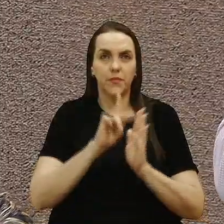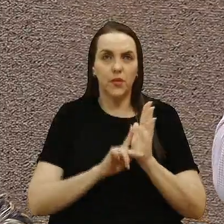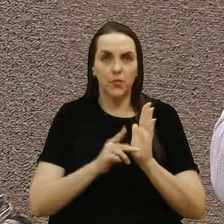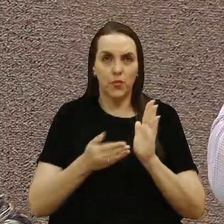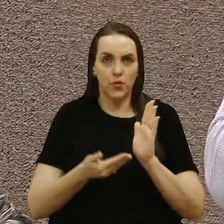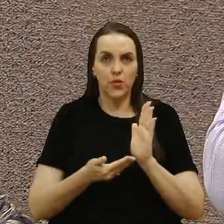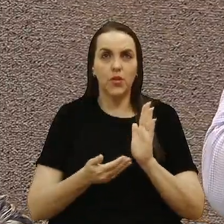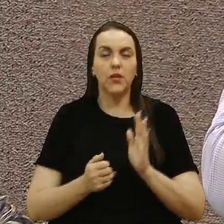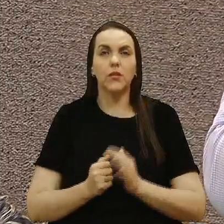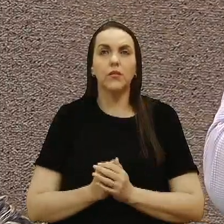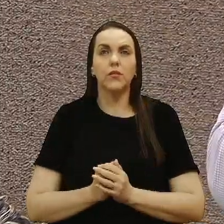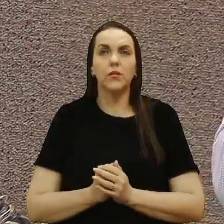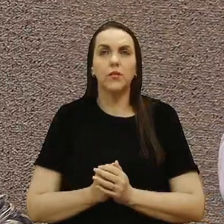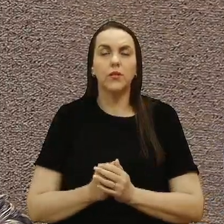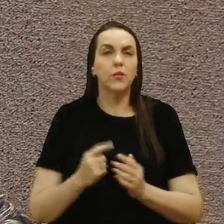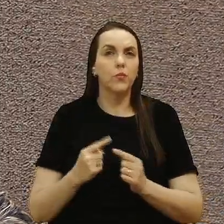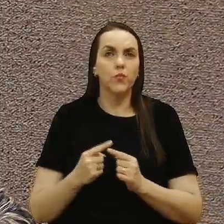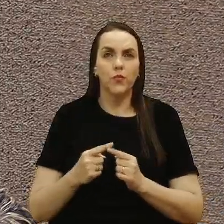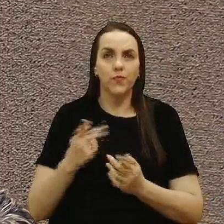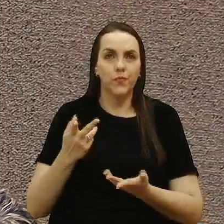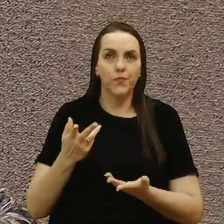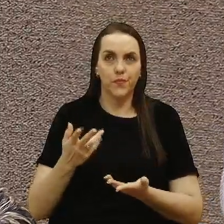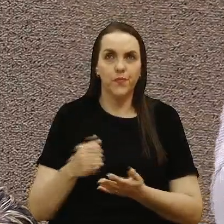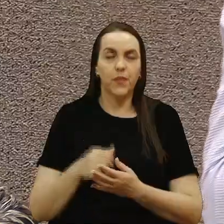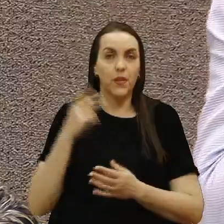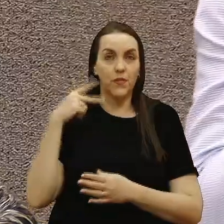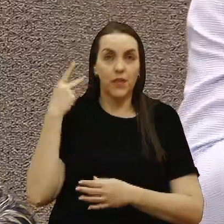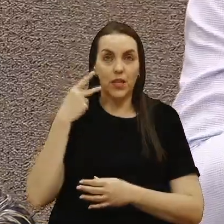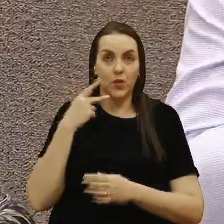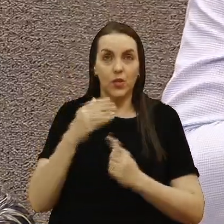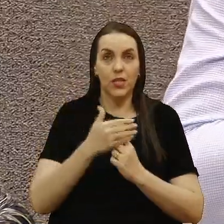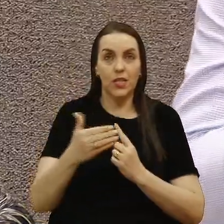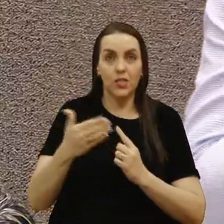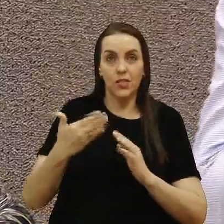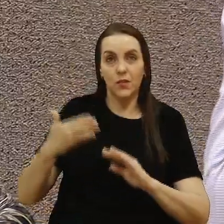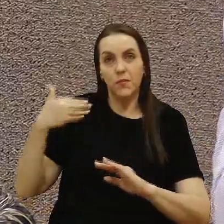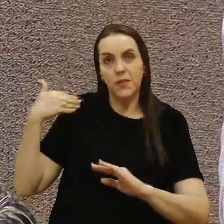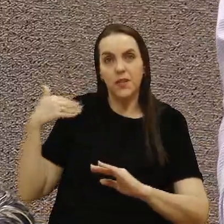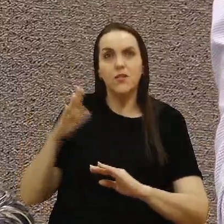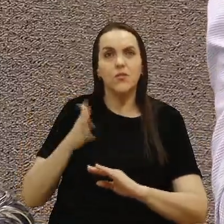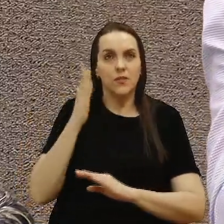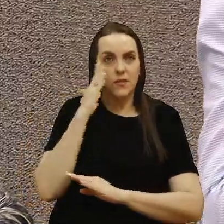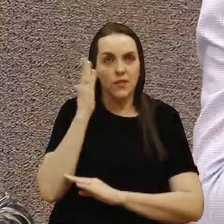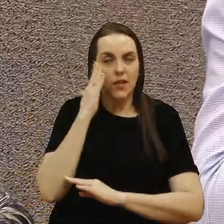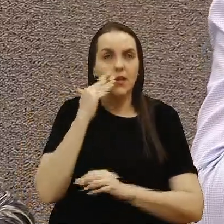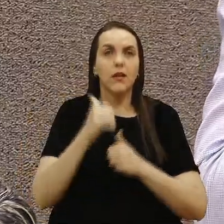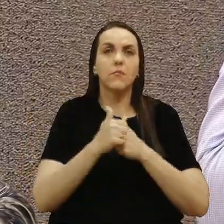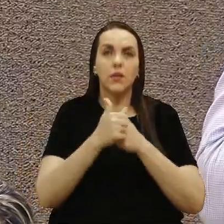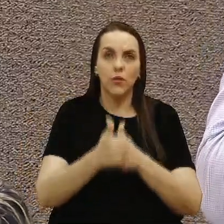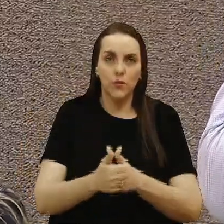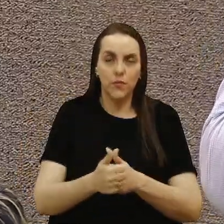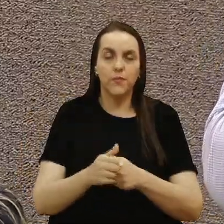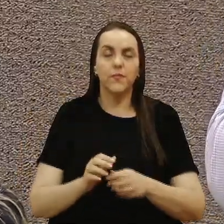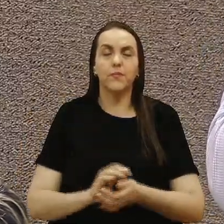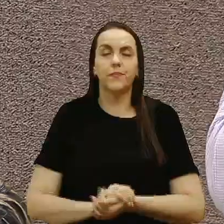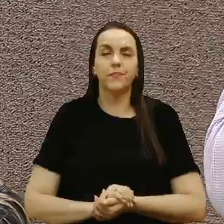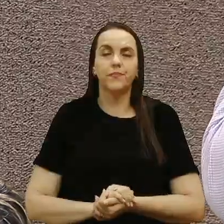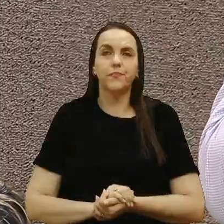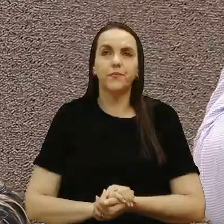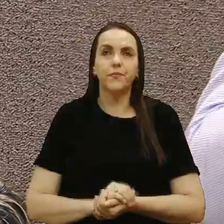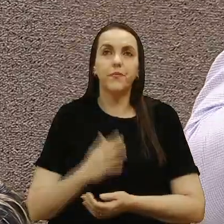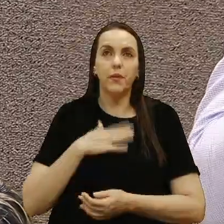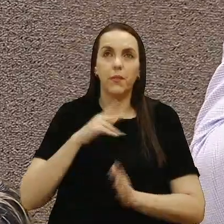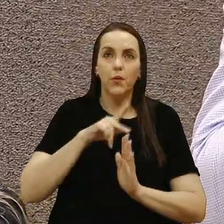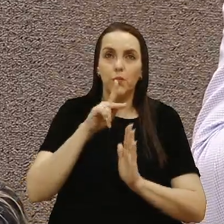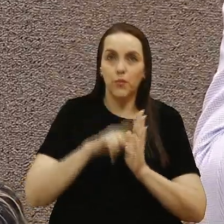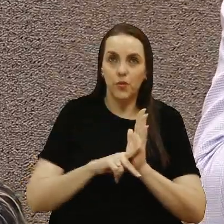esse, e que os vereadores da legislação passada sabem, né? Porque acompanharam, enfim, o meu